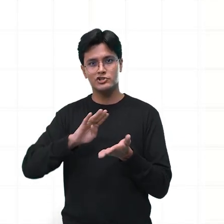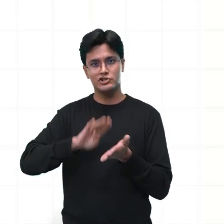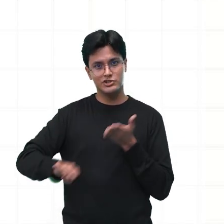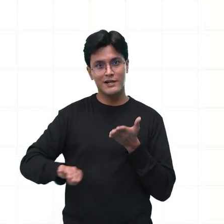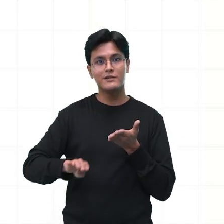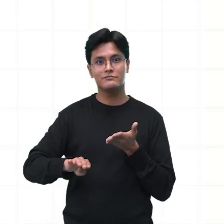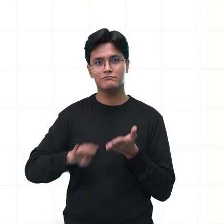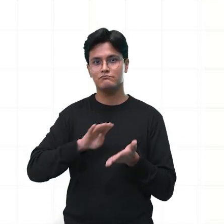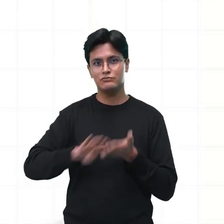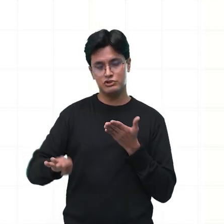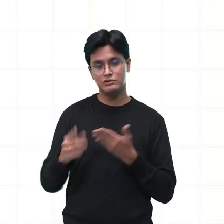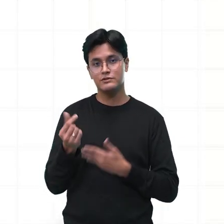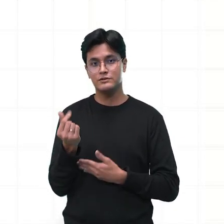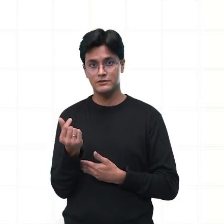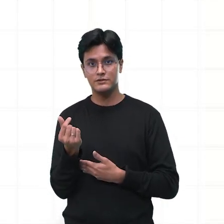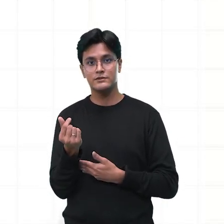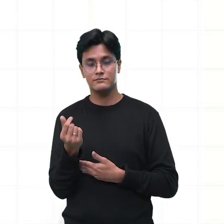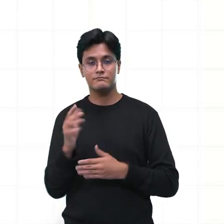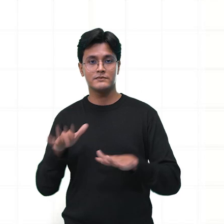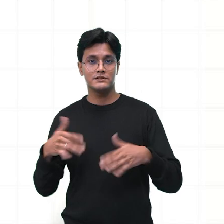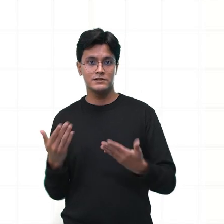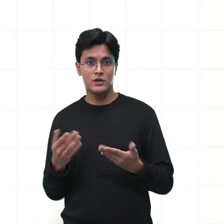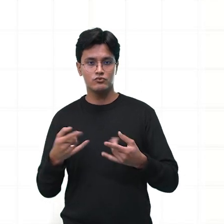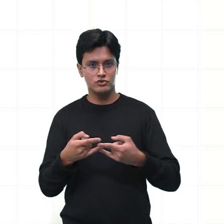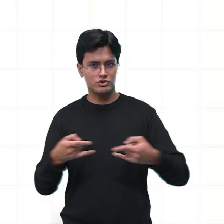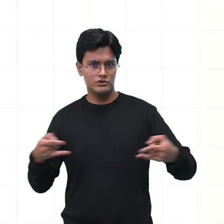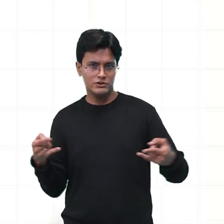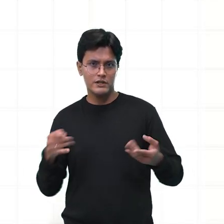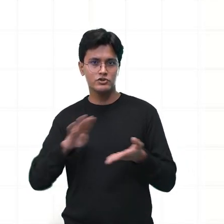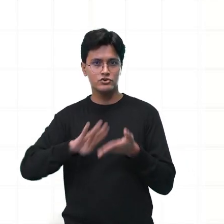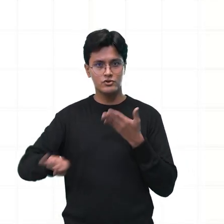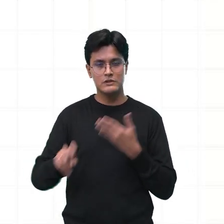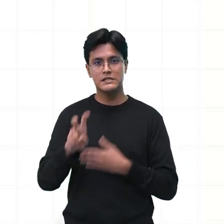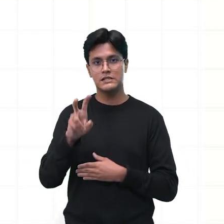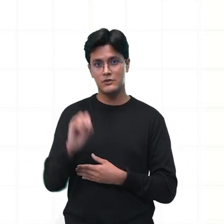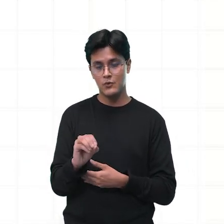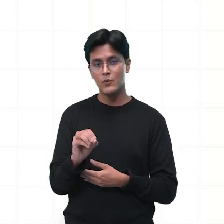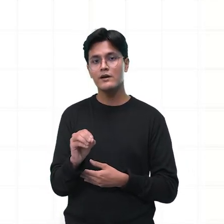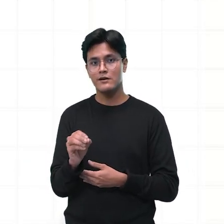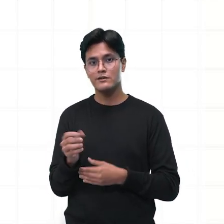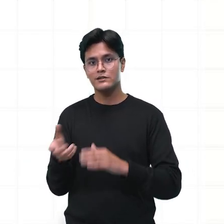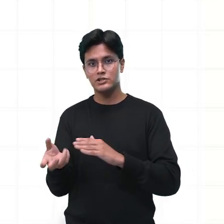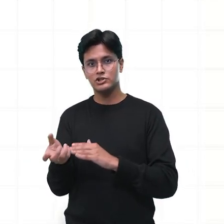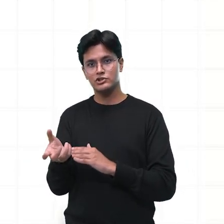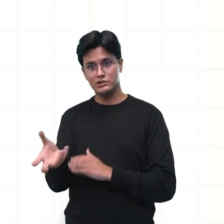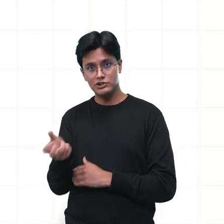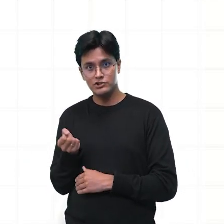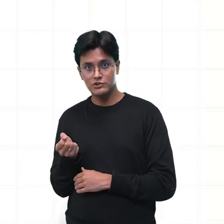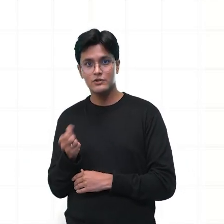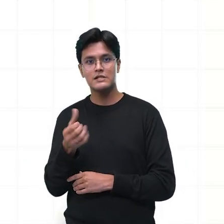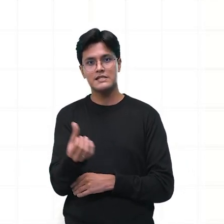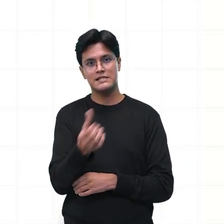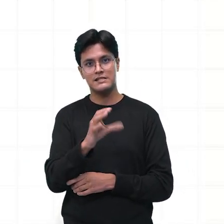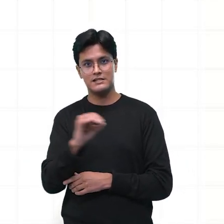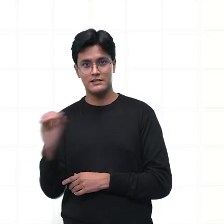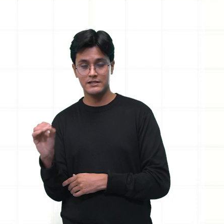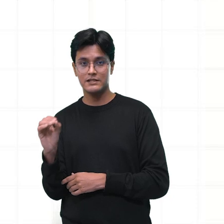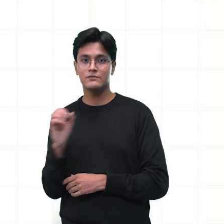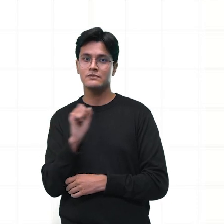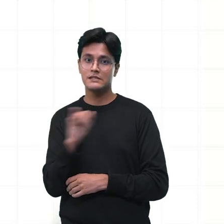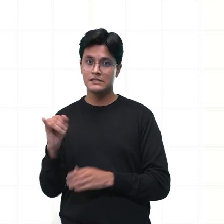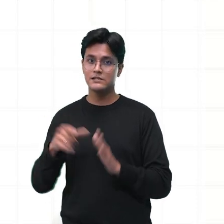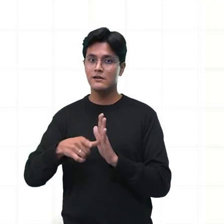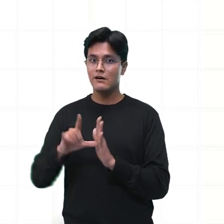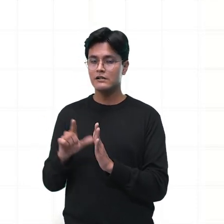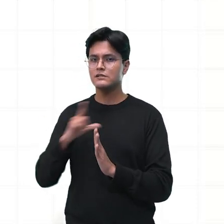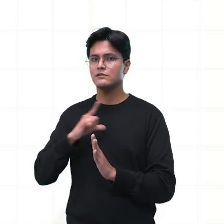Então, ele tirou 50 de cheque, ele sacou R$600. E se ele tinha só 500, olha